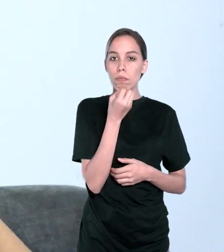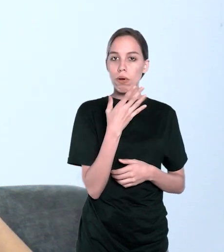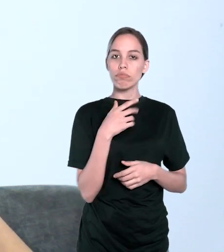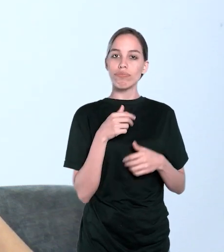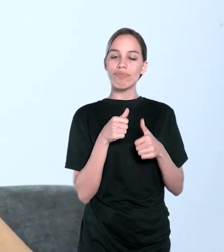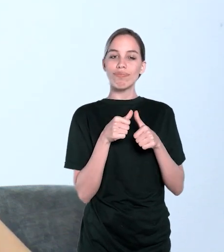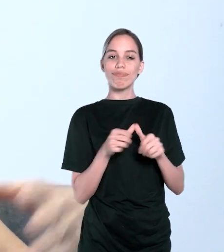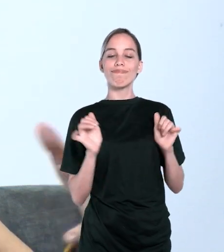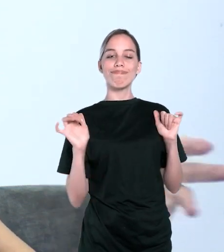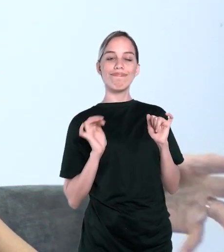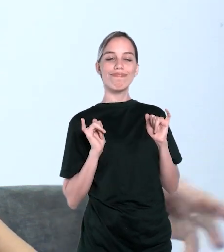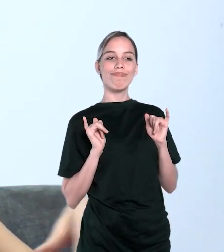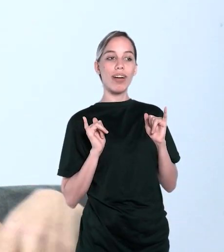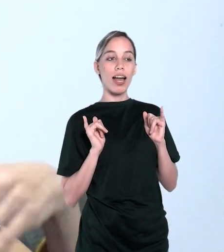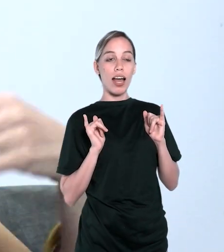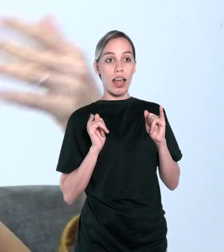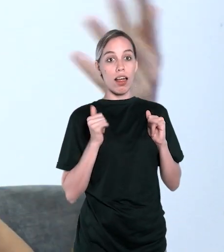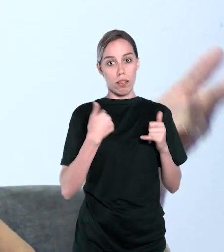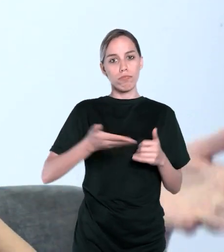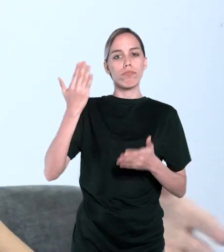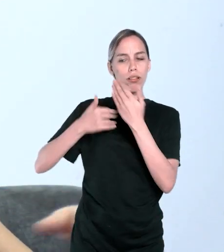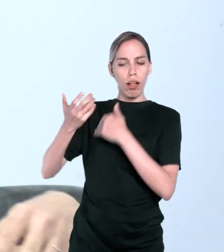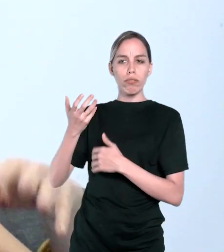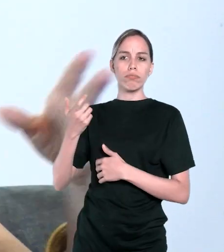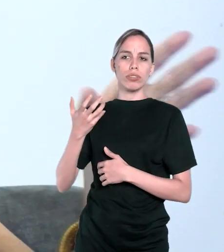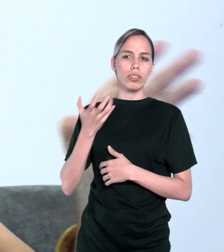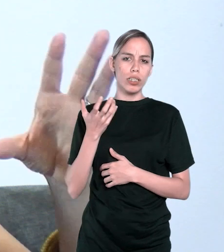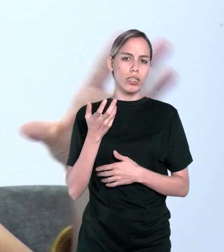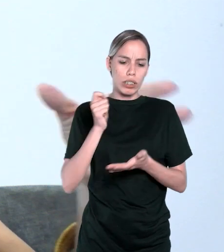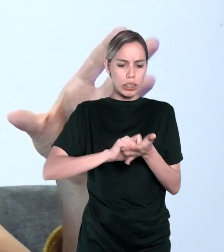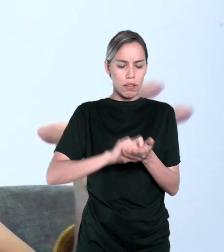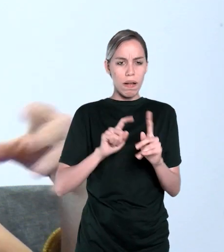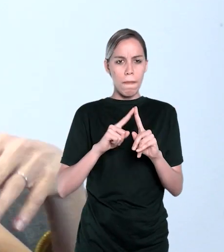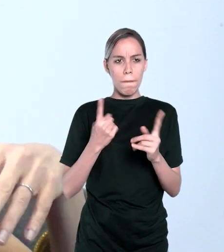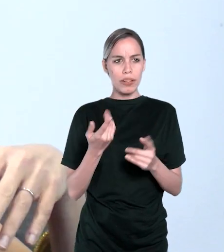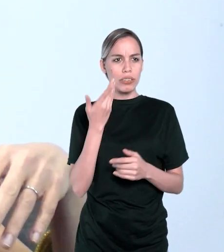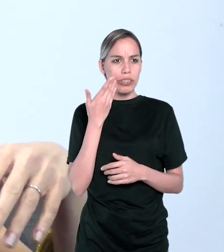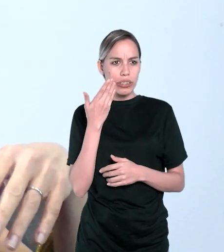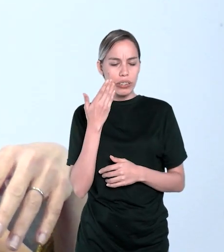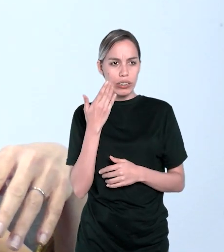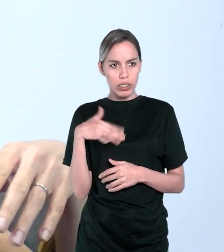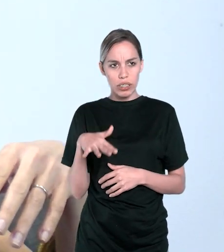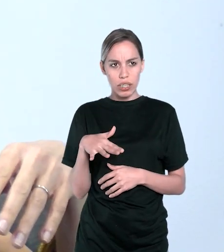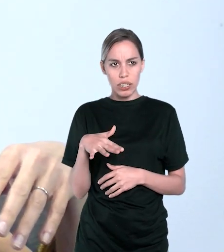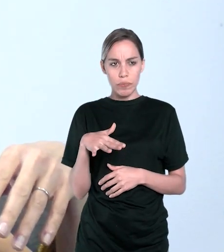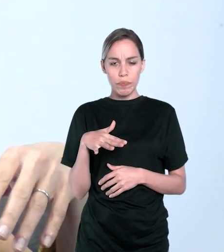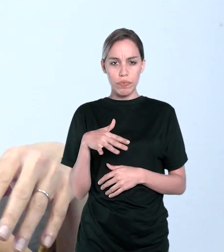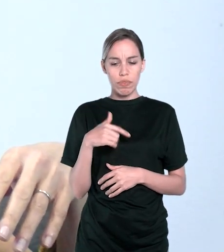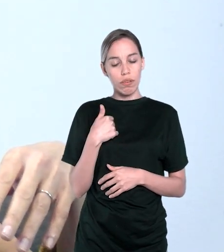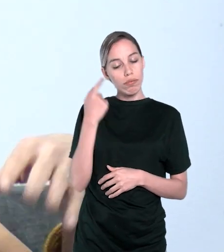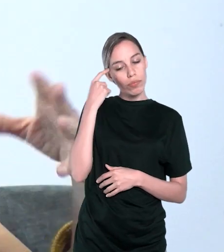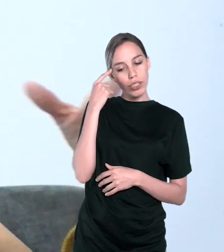criança, mas eu tinha muito medo, então eu fiz comunicação, eu procurei funções que